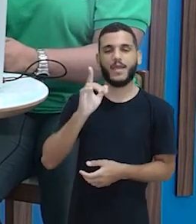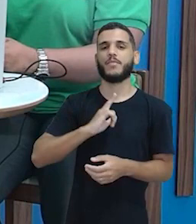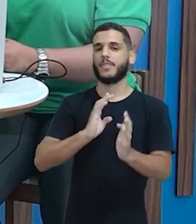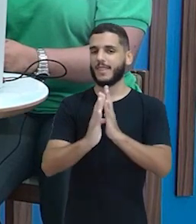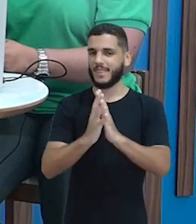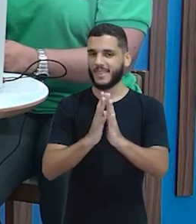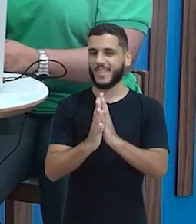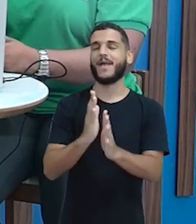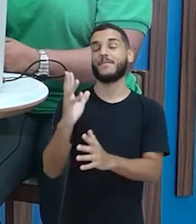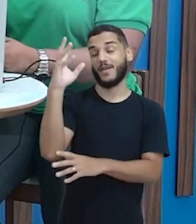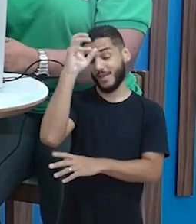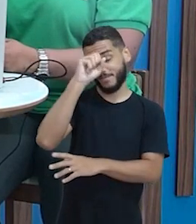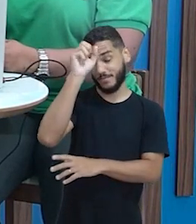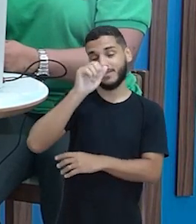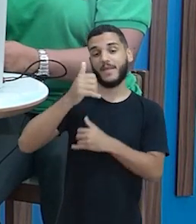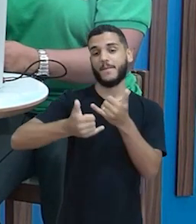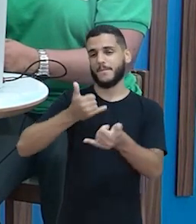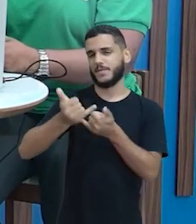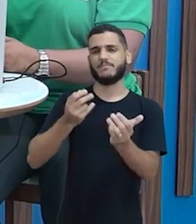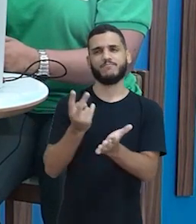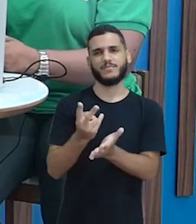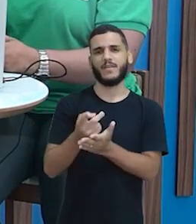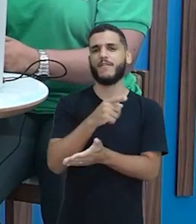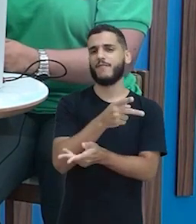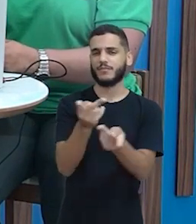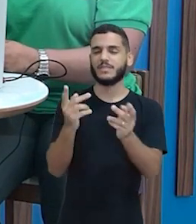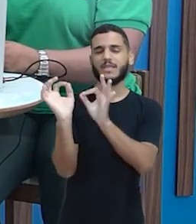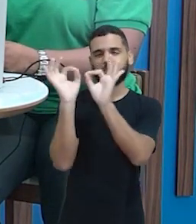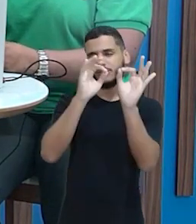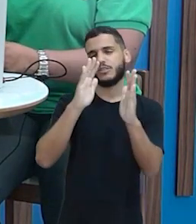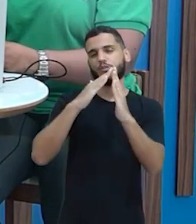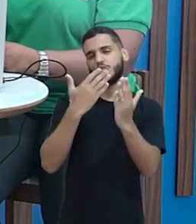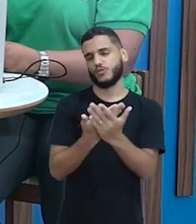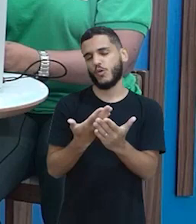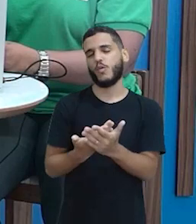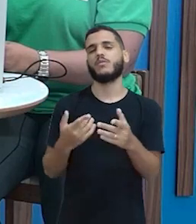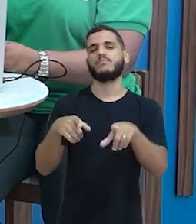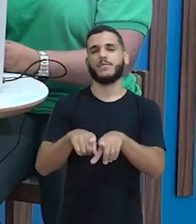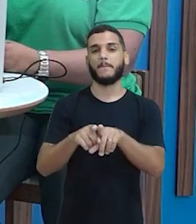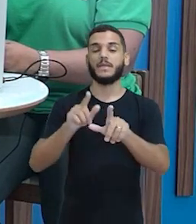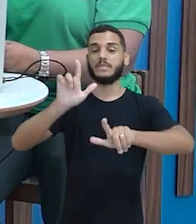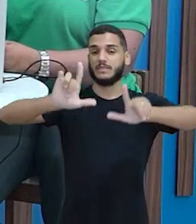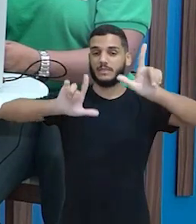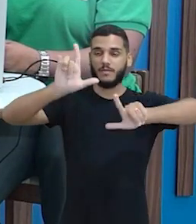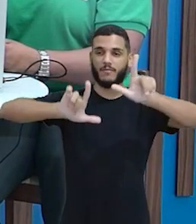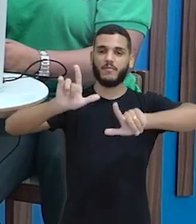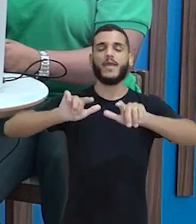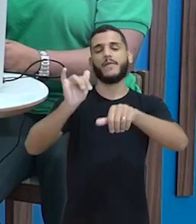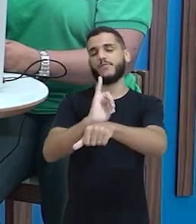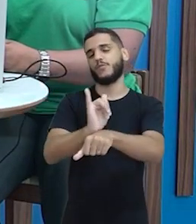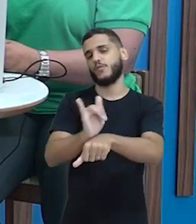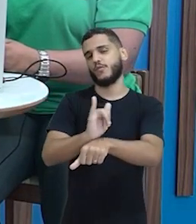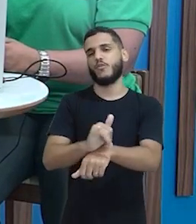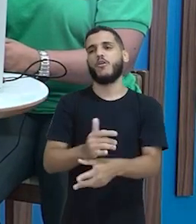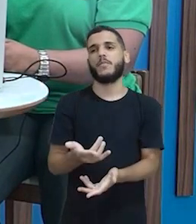de uma maneira brincalhona né você que tá assistindo aí na sua escola aí pela TV pelo YouTube